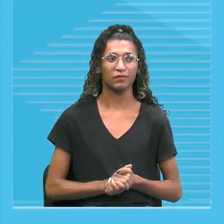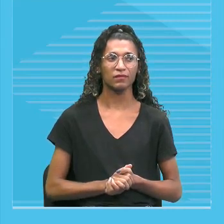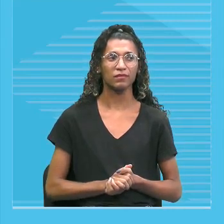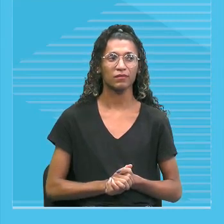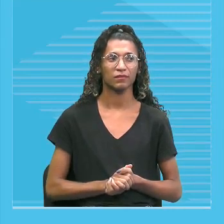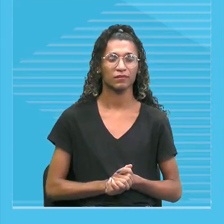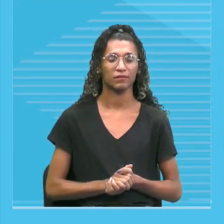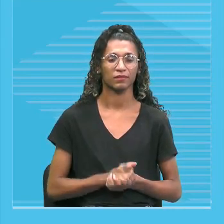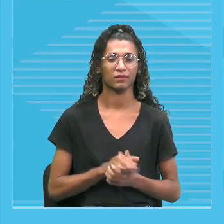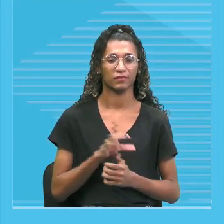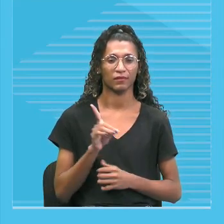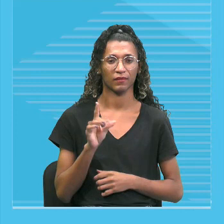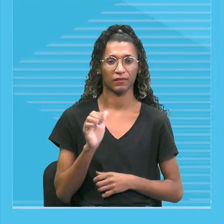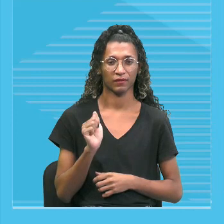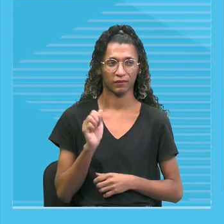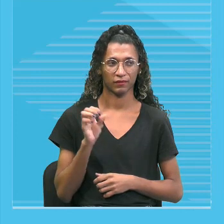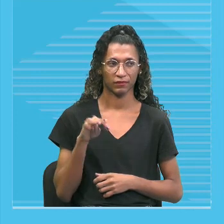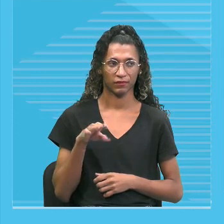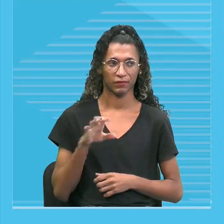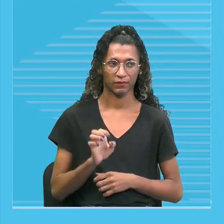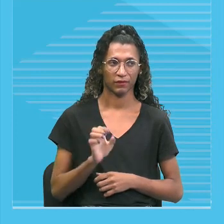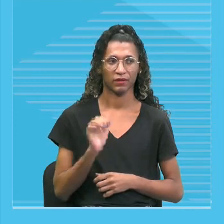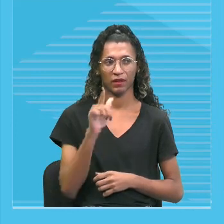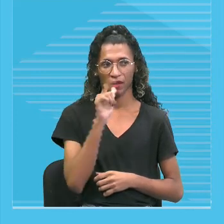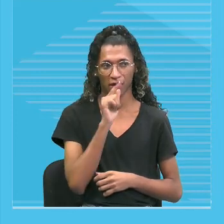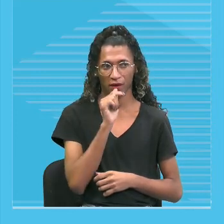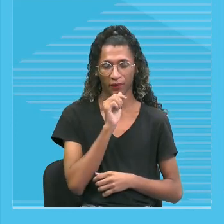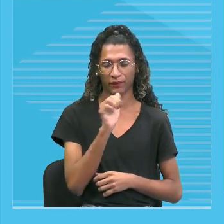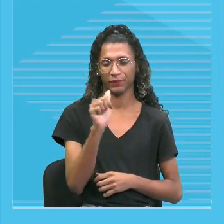favor você viu que a gente é